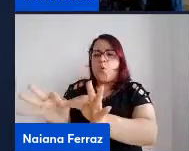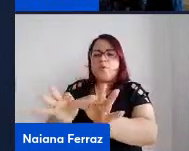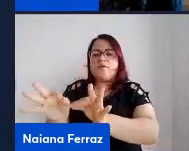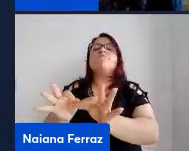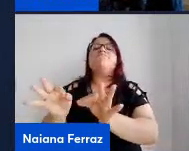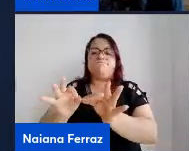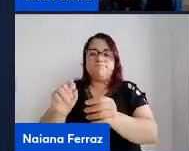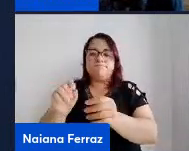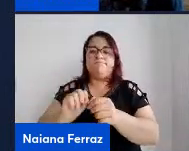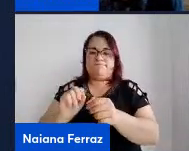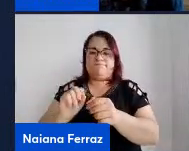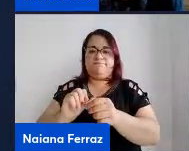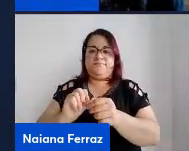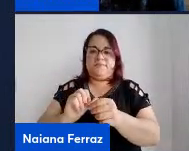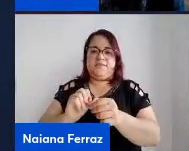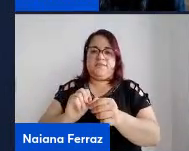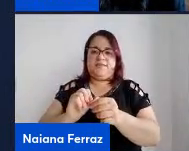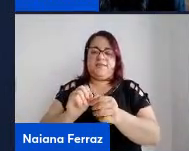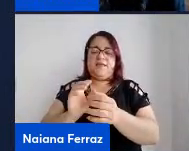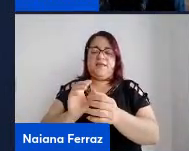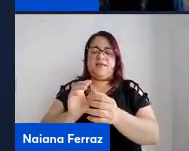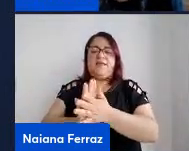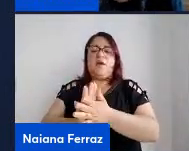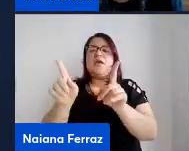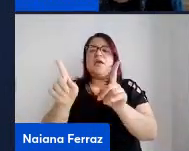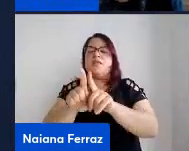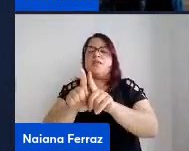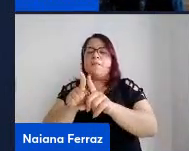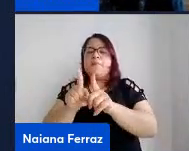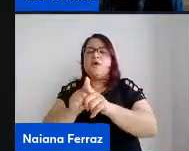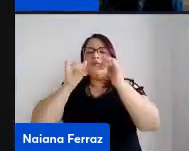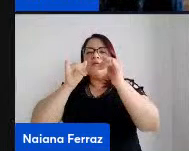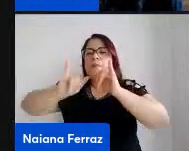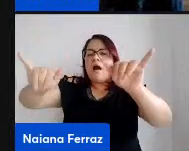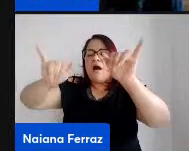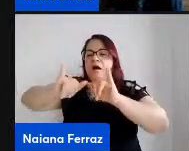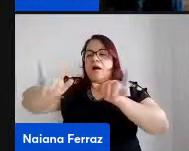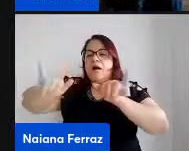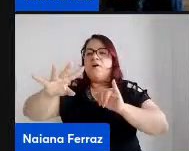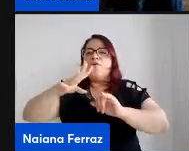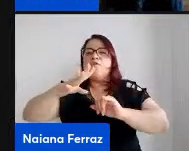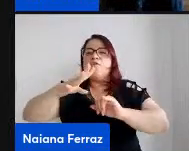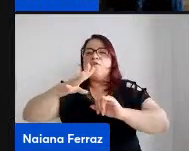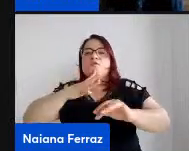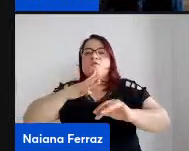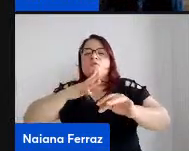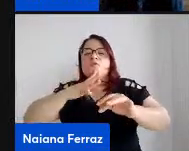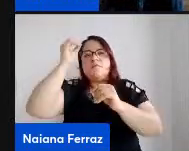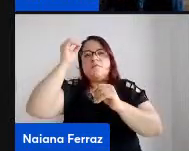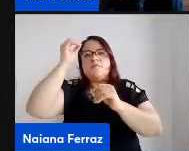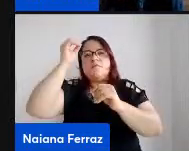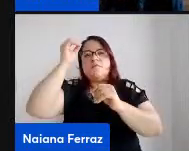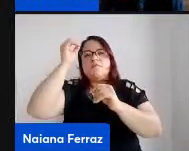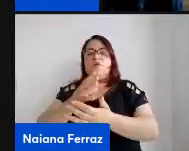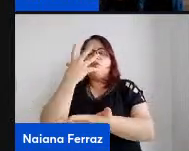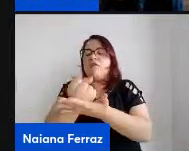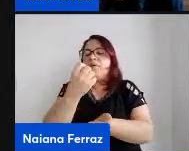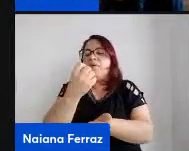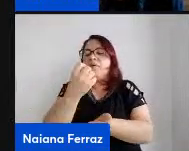essa disseminação do conhecimento sobre alfabetização,